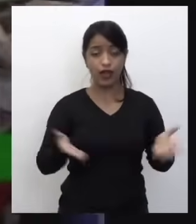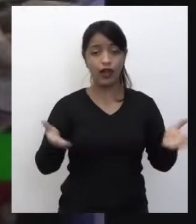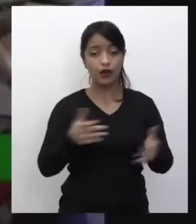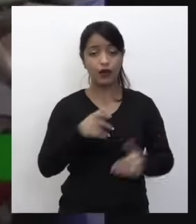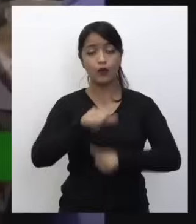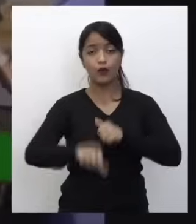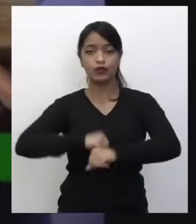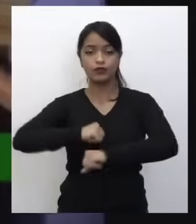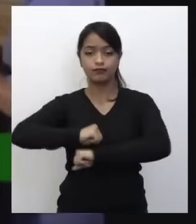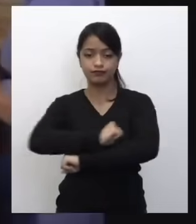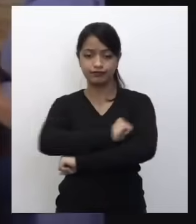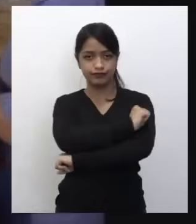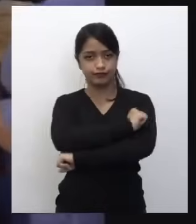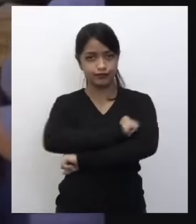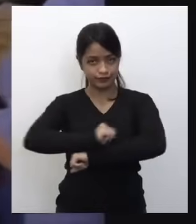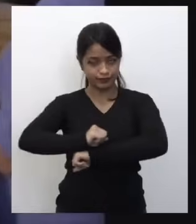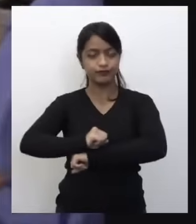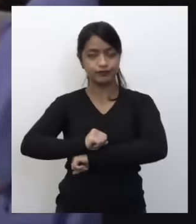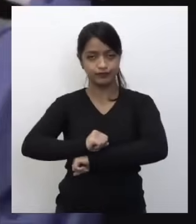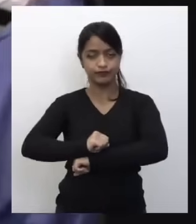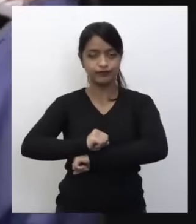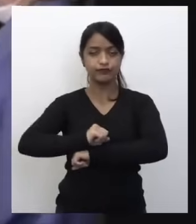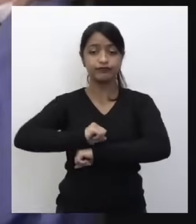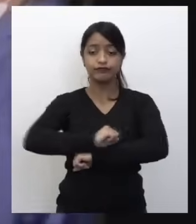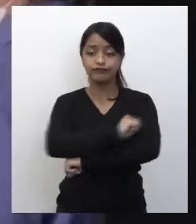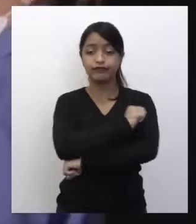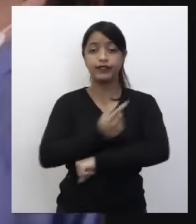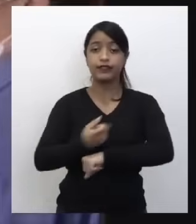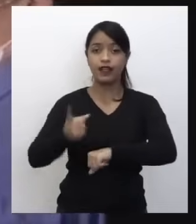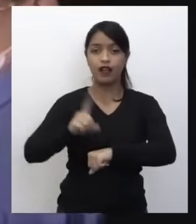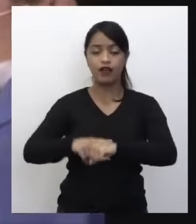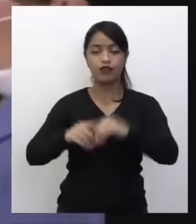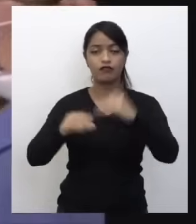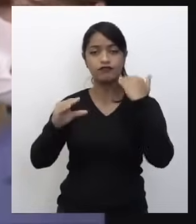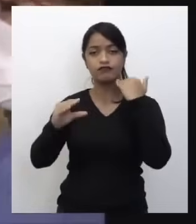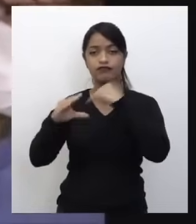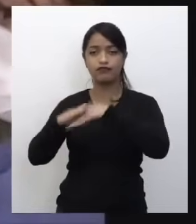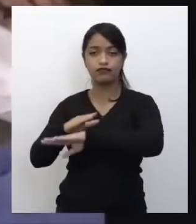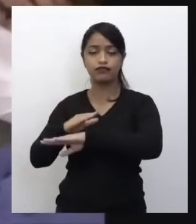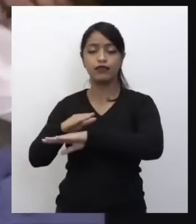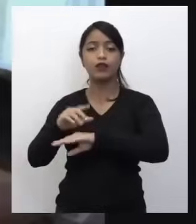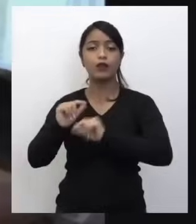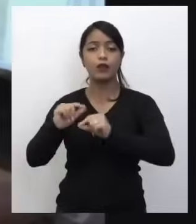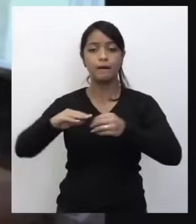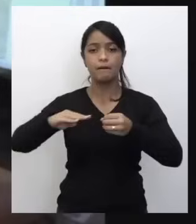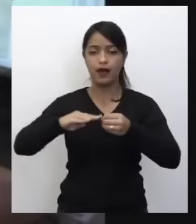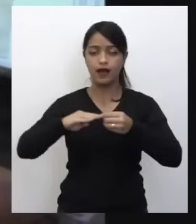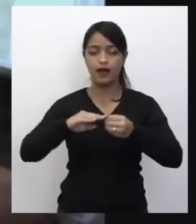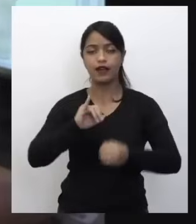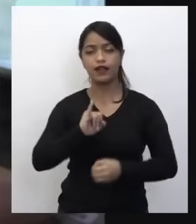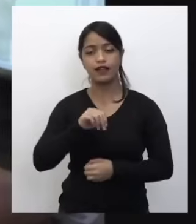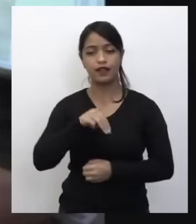As páginas são escaneadas e imediatamente enviadas ao banco de dados do IMET. Só então os documentos são